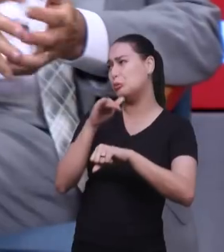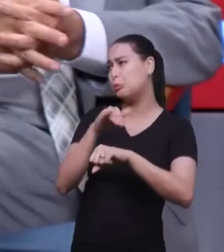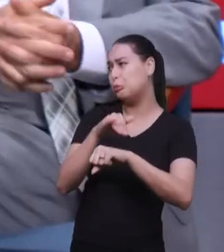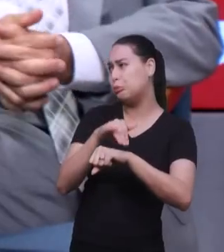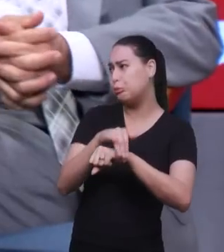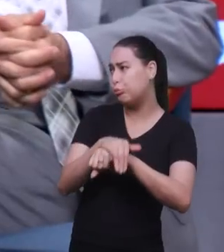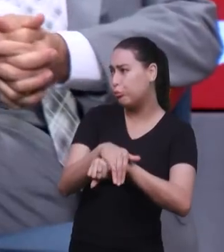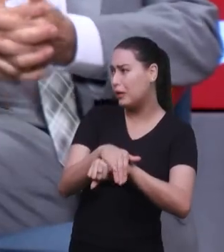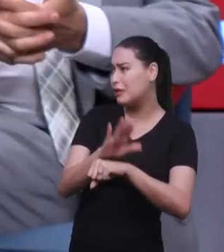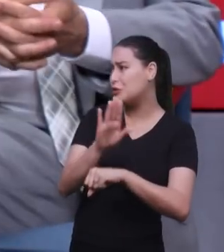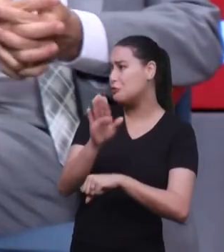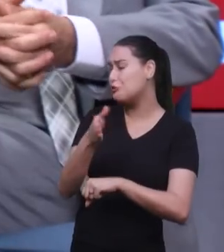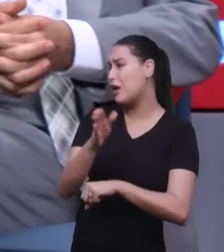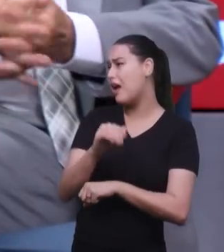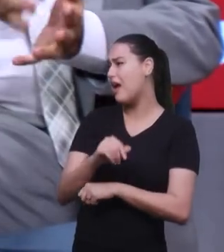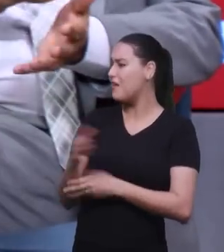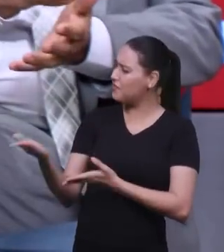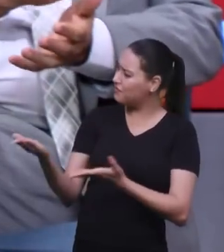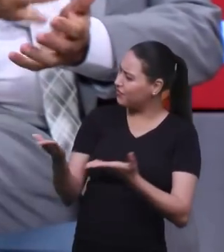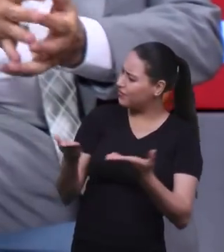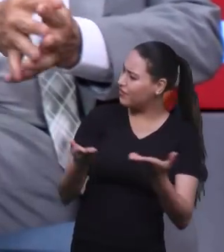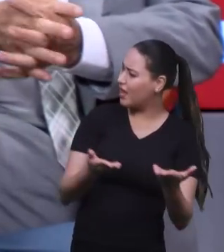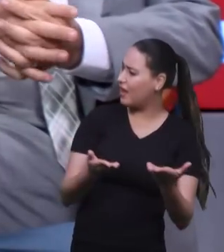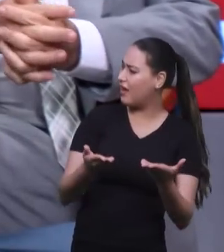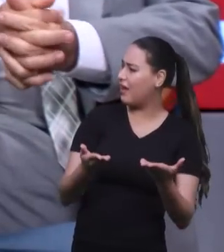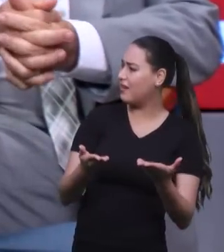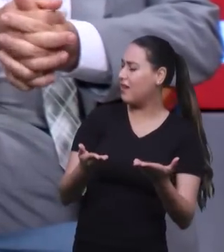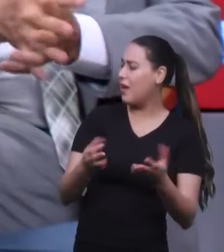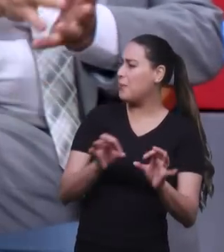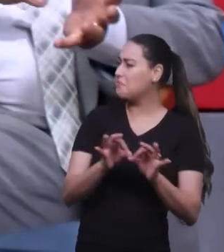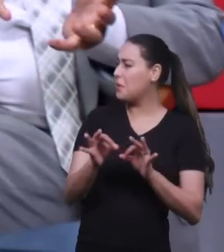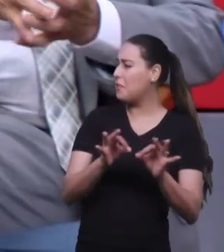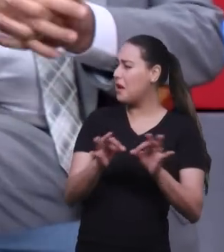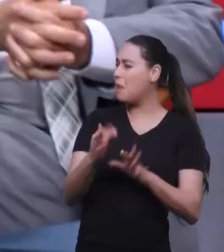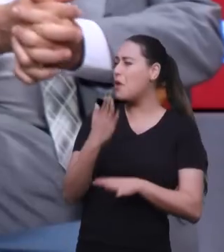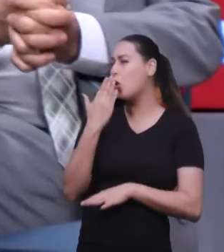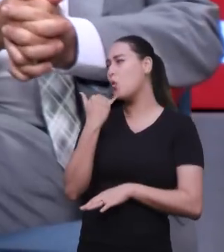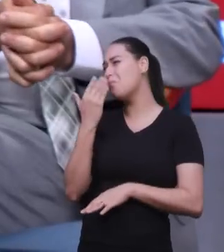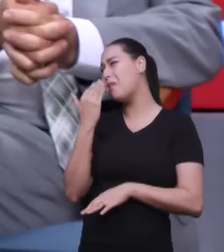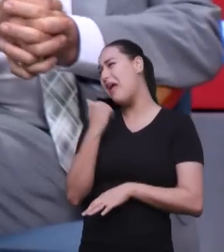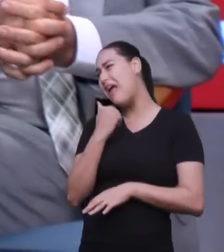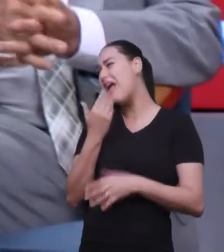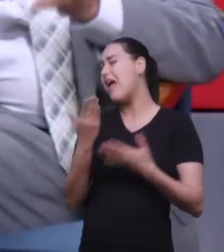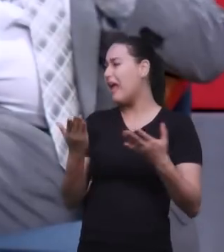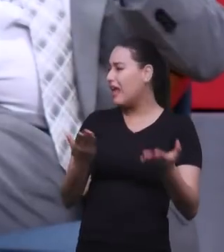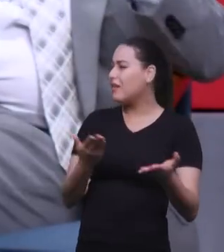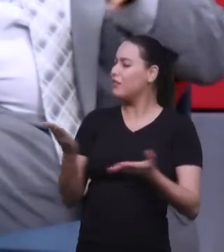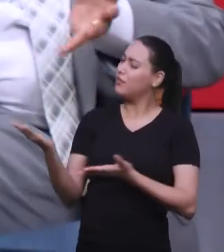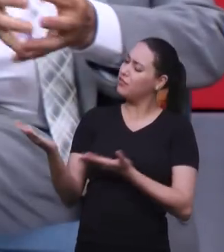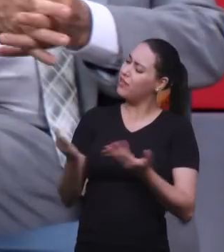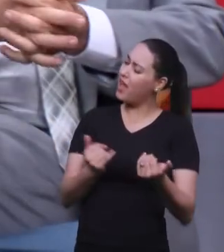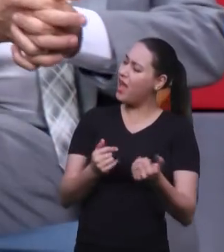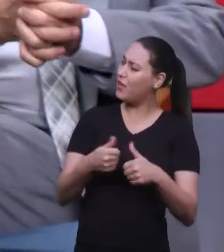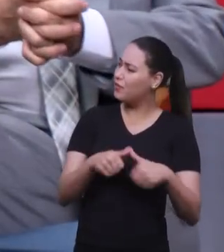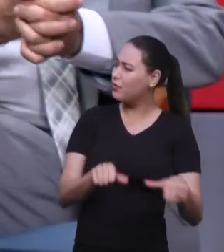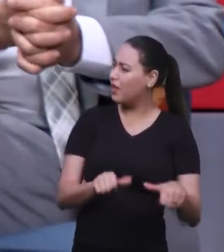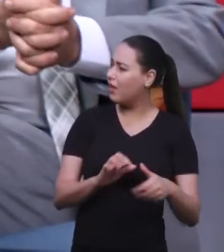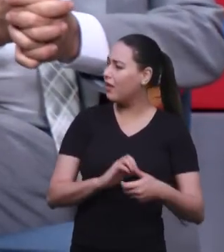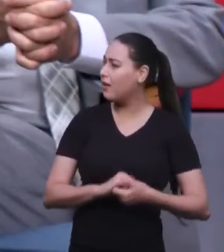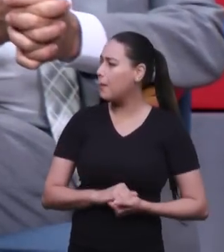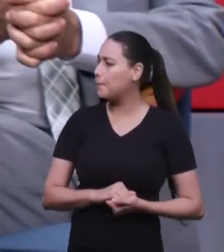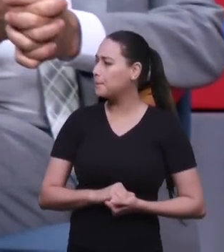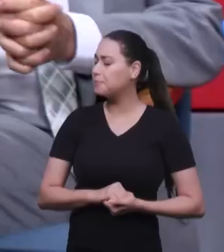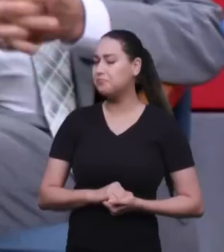está tarde, né? O dia declina, o senhor entra aqui conosco, nós vamos preparar alguma coisa, talvez uma conversa nesse